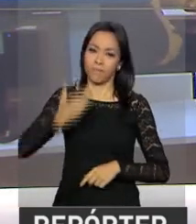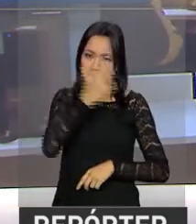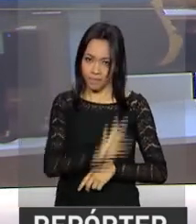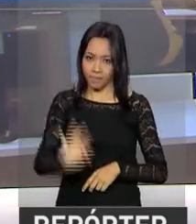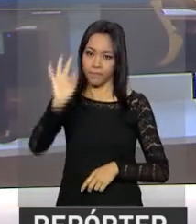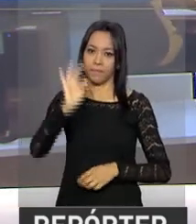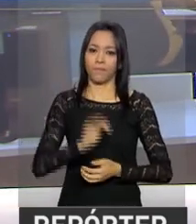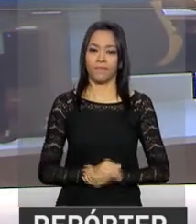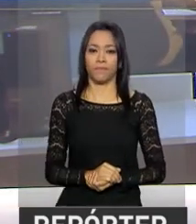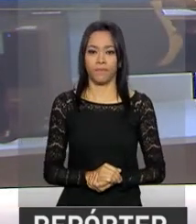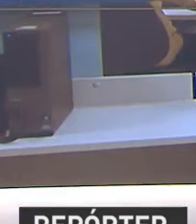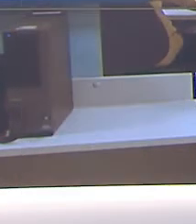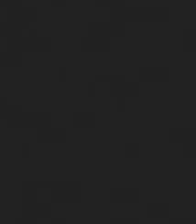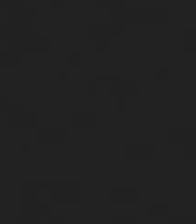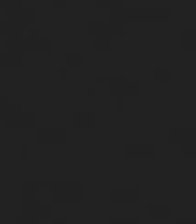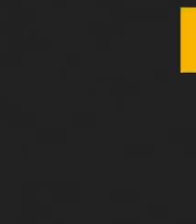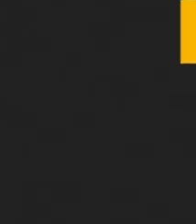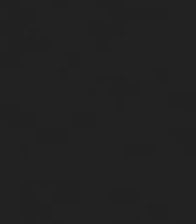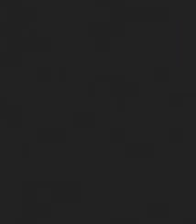do governo federal